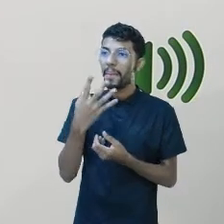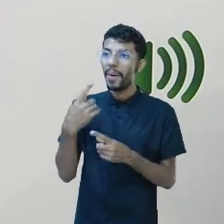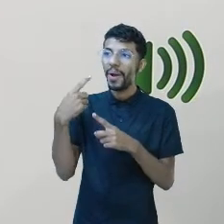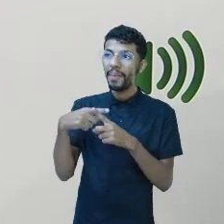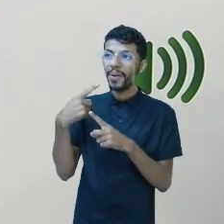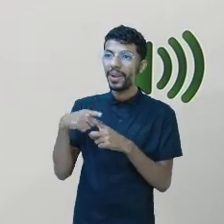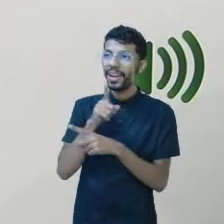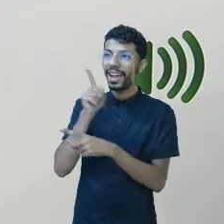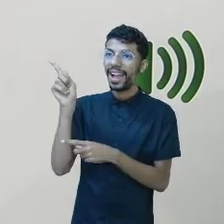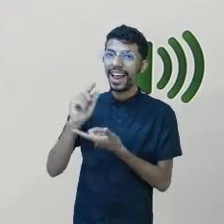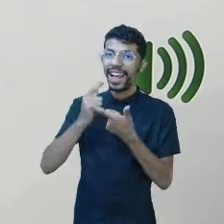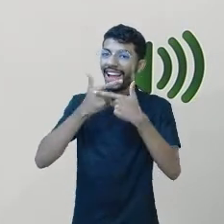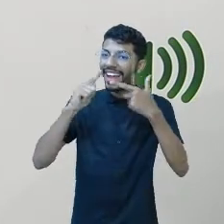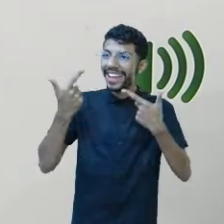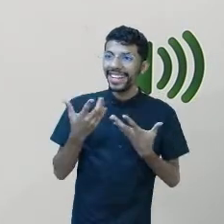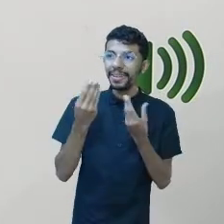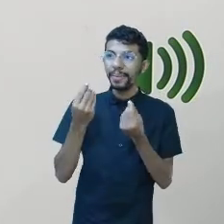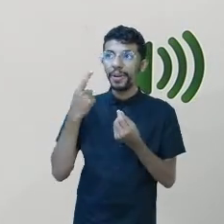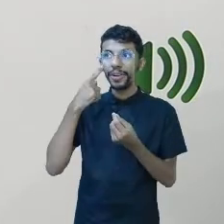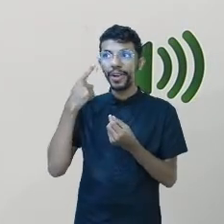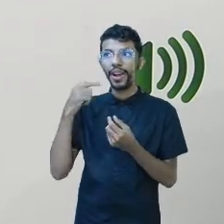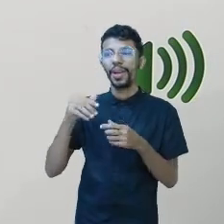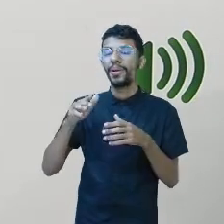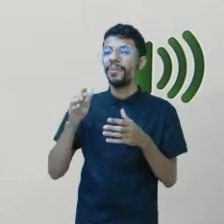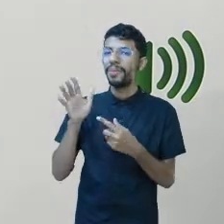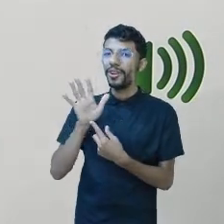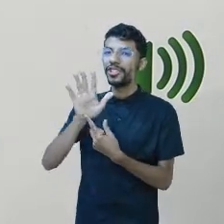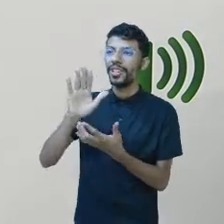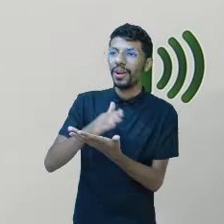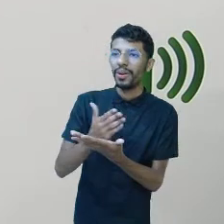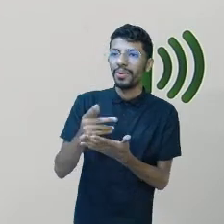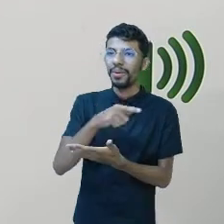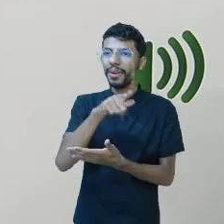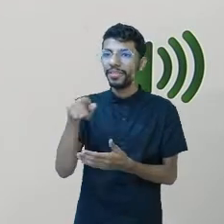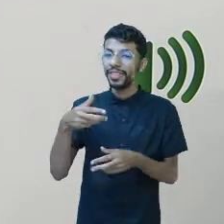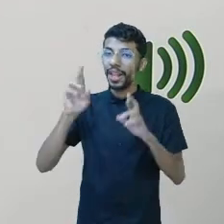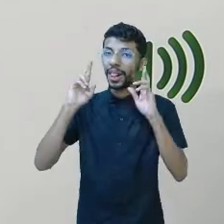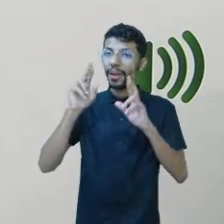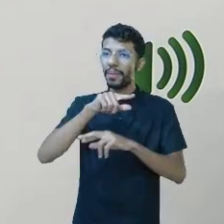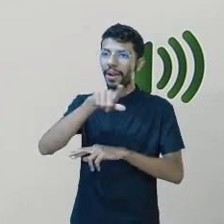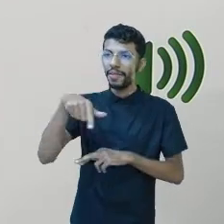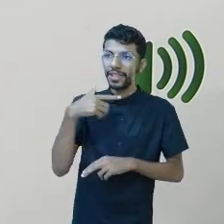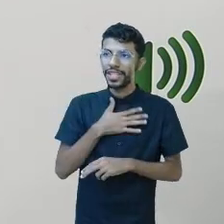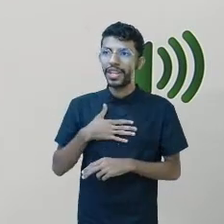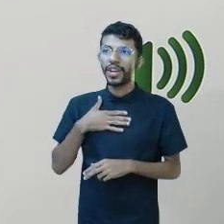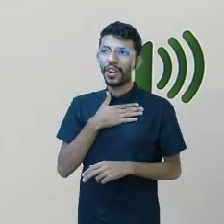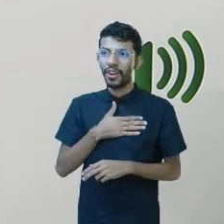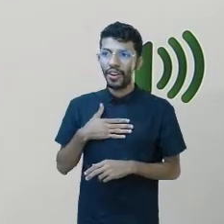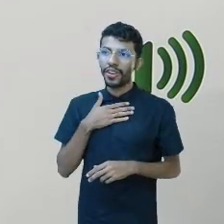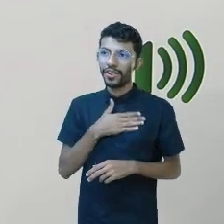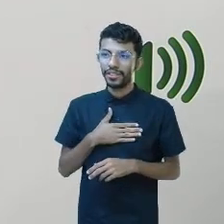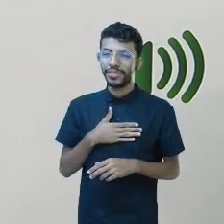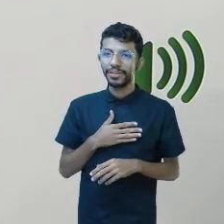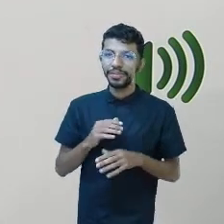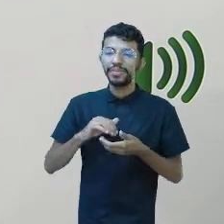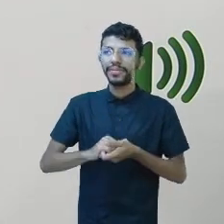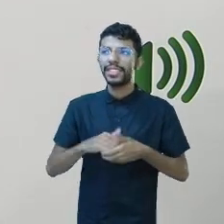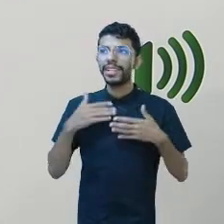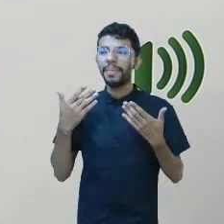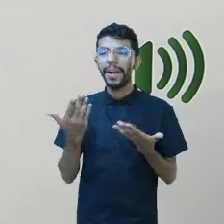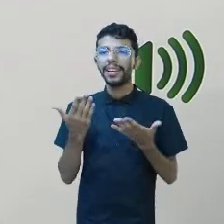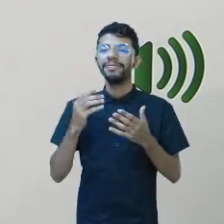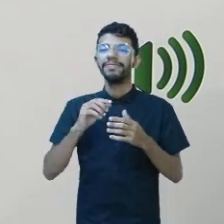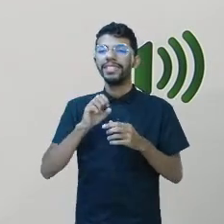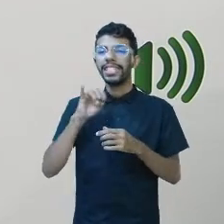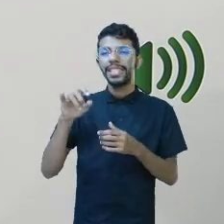separei algumas para vocês aqui, eu espero que vocês gostem. E o que é uma piada? Se alguém perguntar o que é uma piada, você